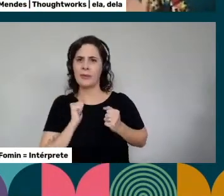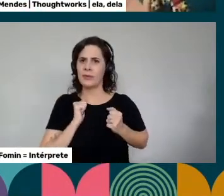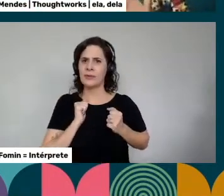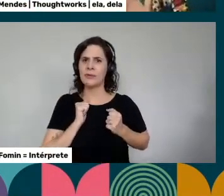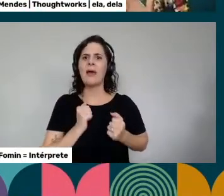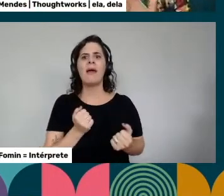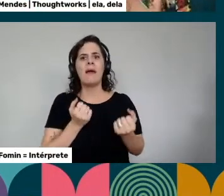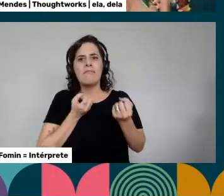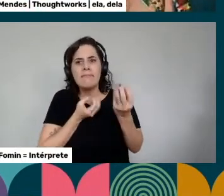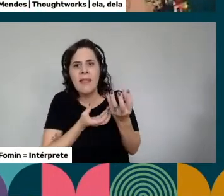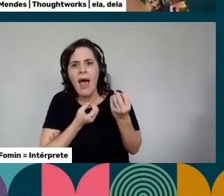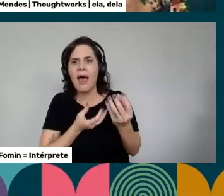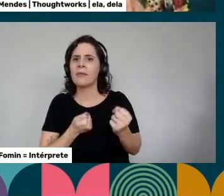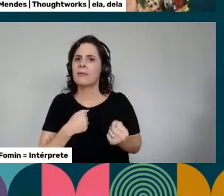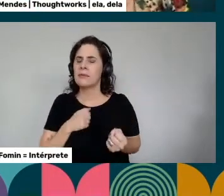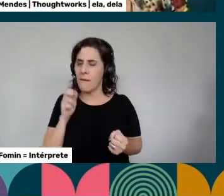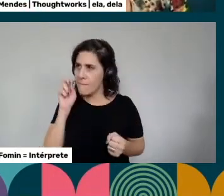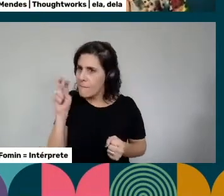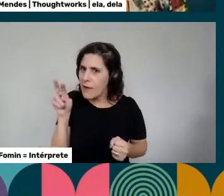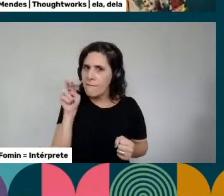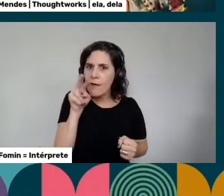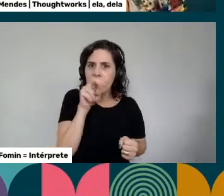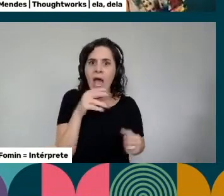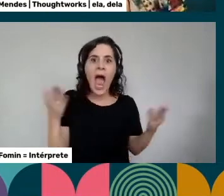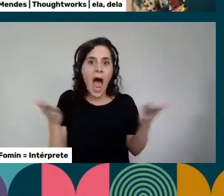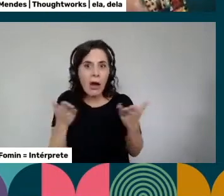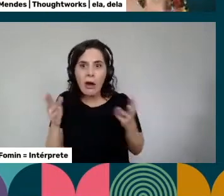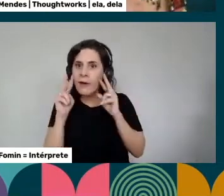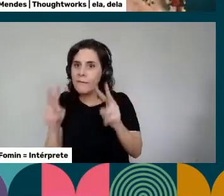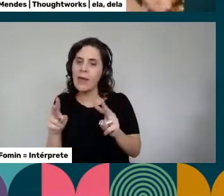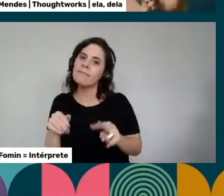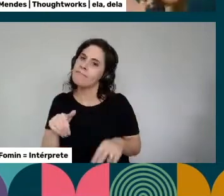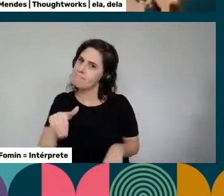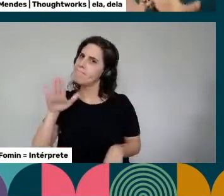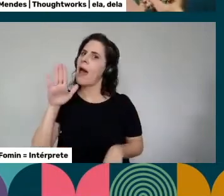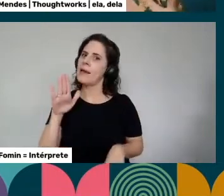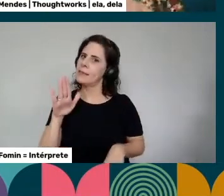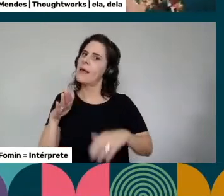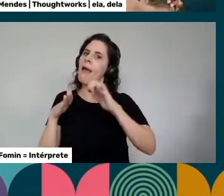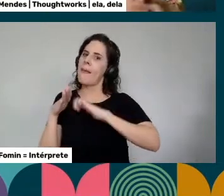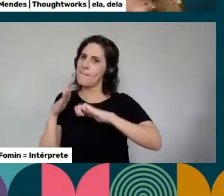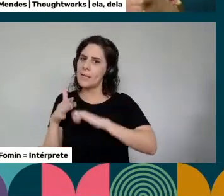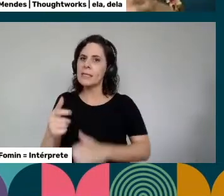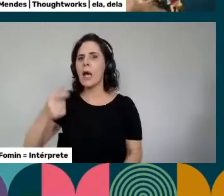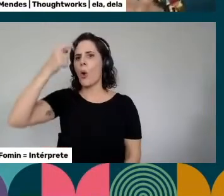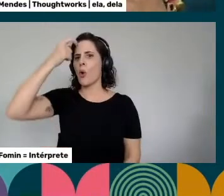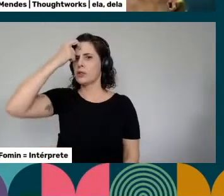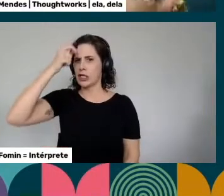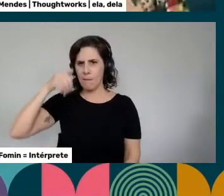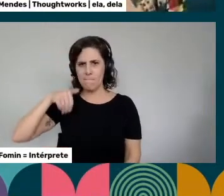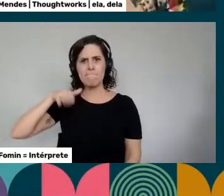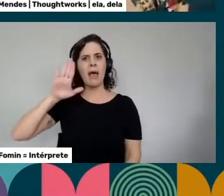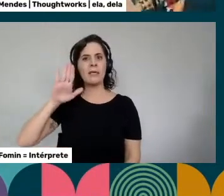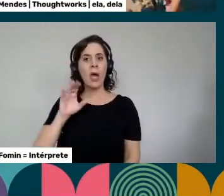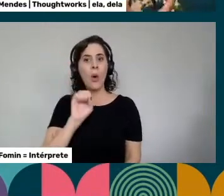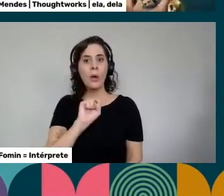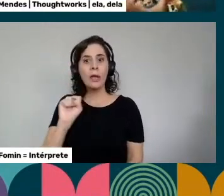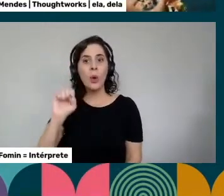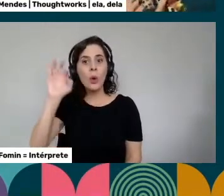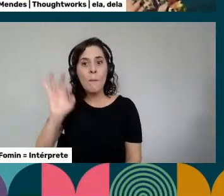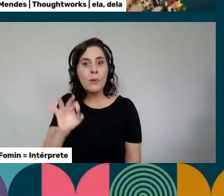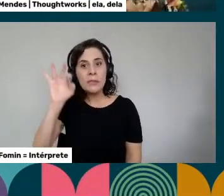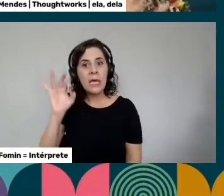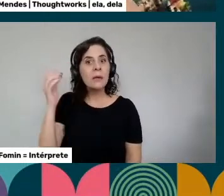mais conscientes, né? A pesquisa da Korn Ferry mostrou que 80% das empresas avançaram nas questões